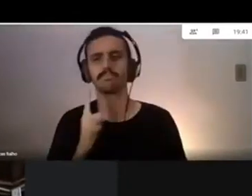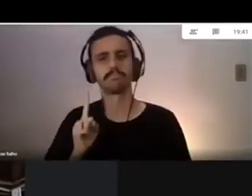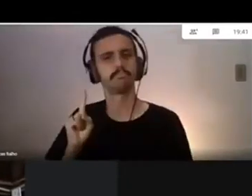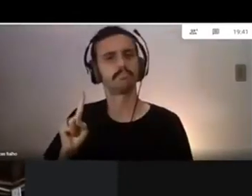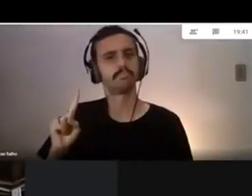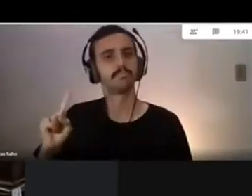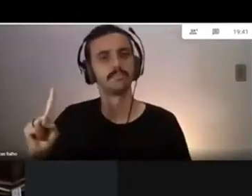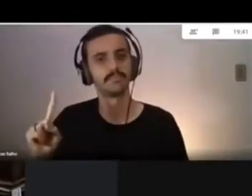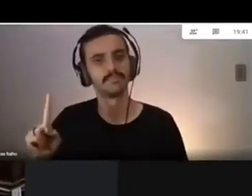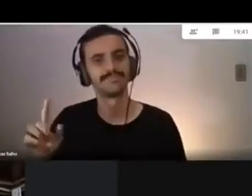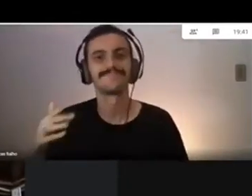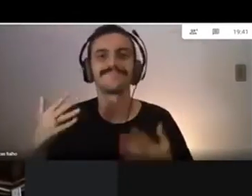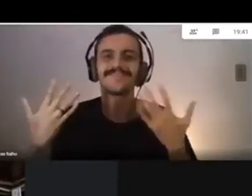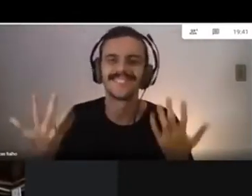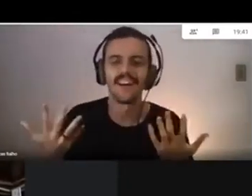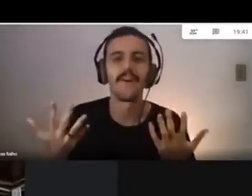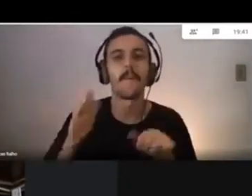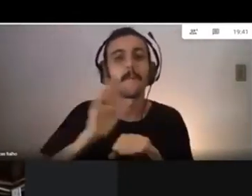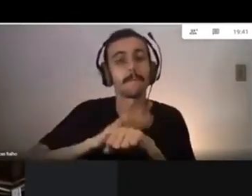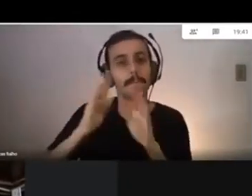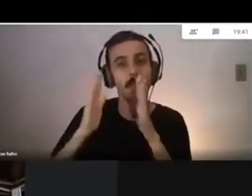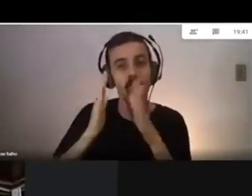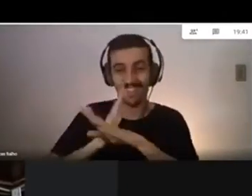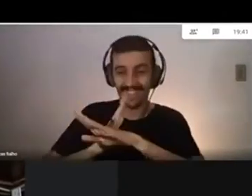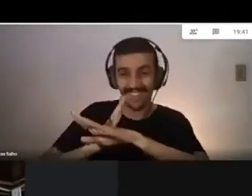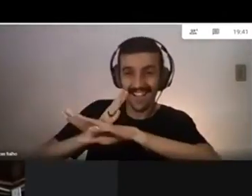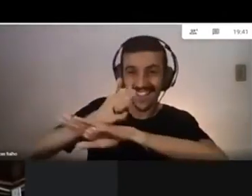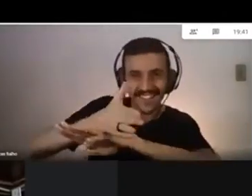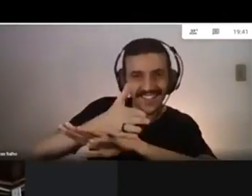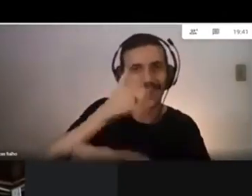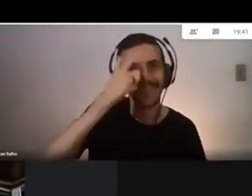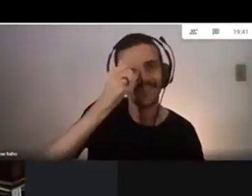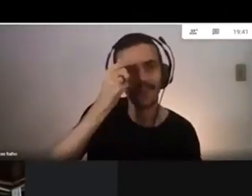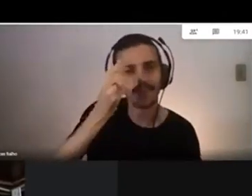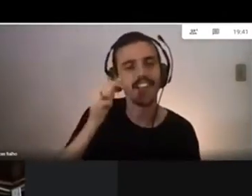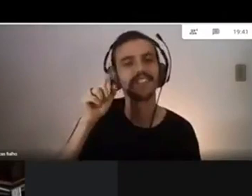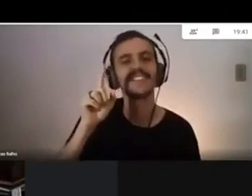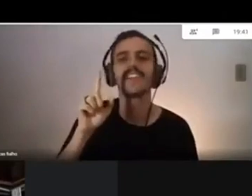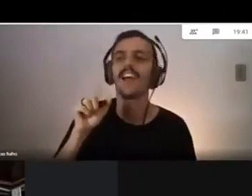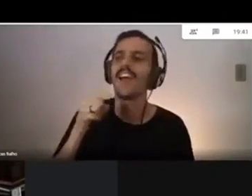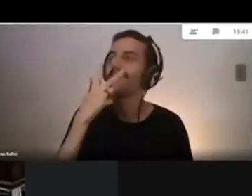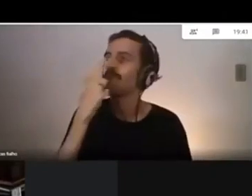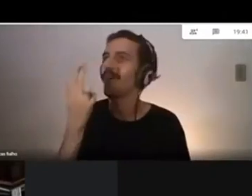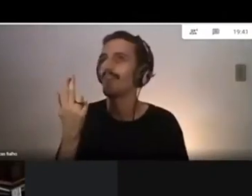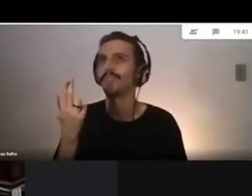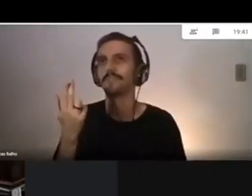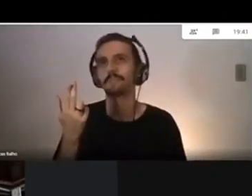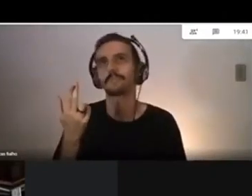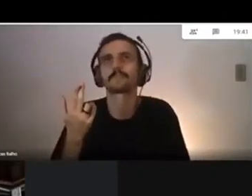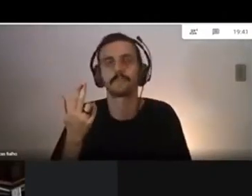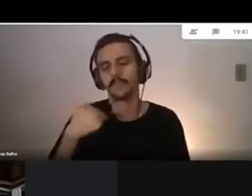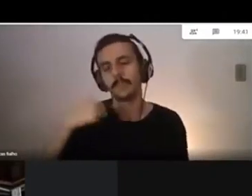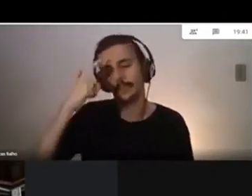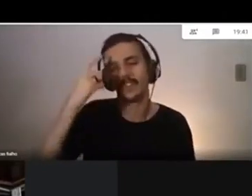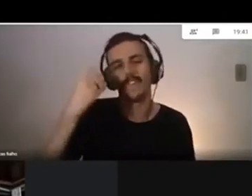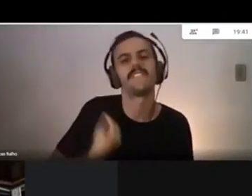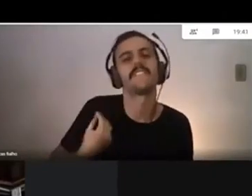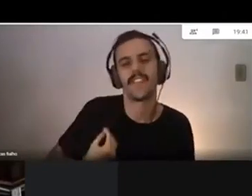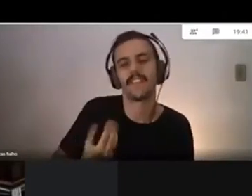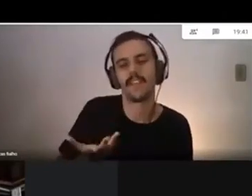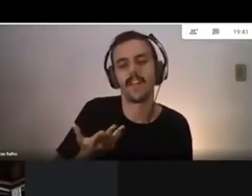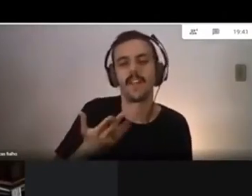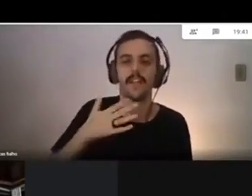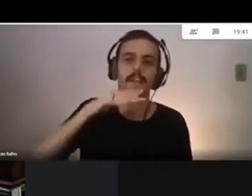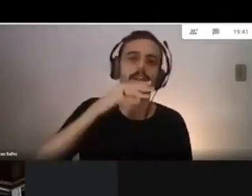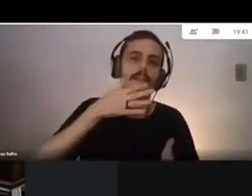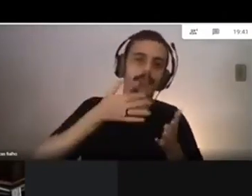entrar para a universidade, é um processo dentro, né, pensando lá no nosso ciclo vital, assim, é